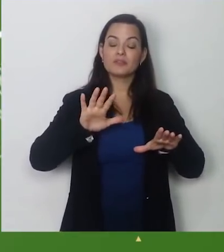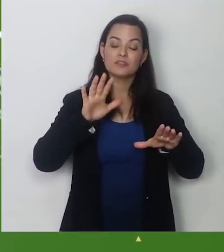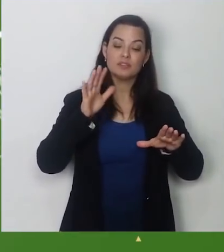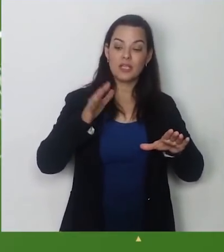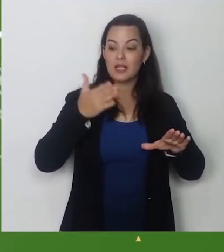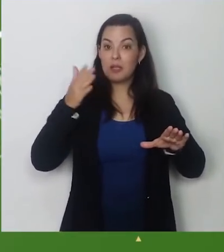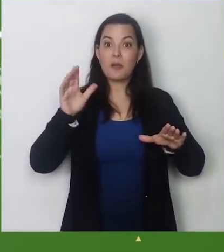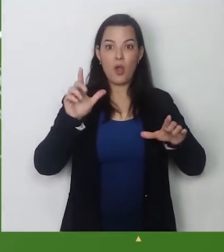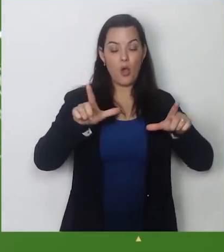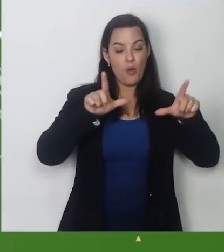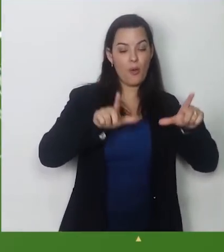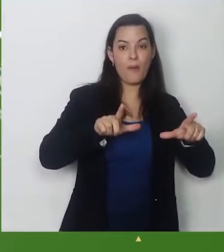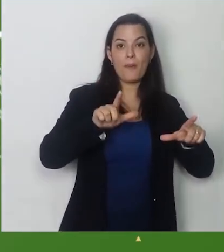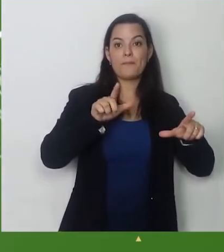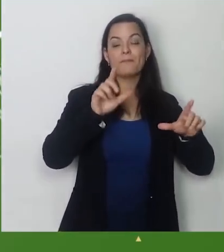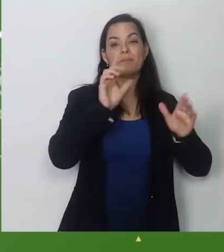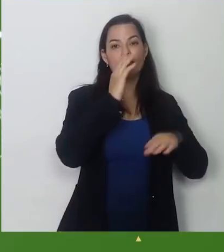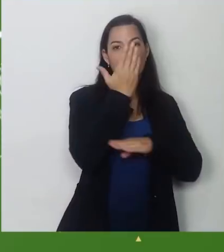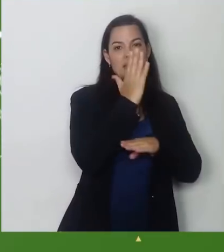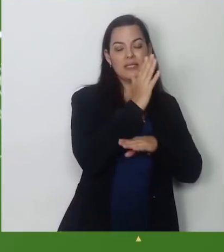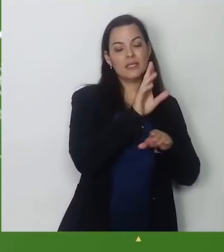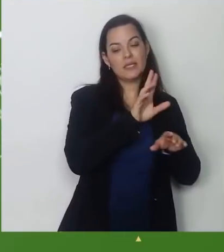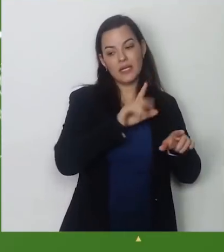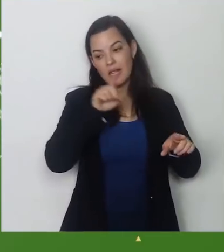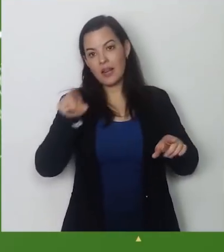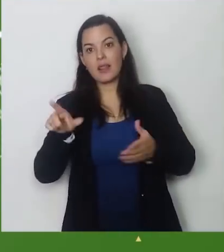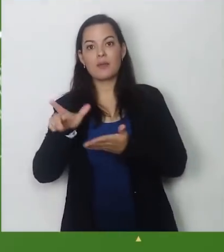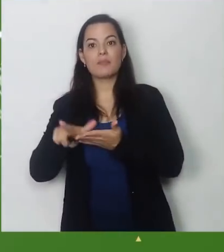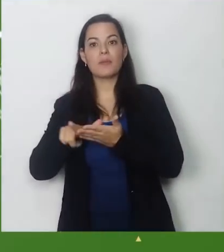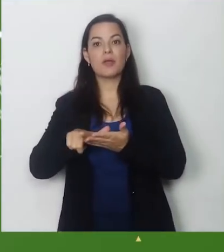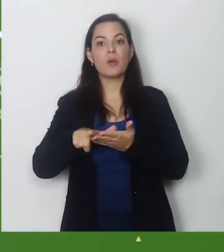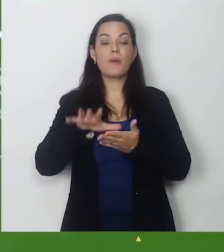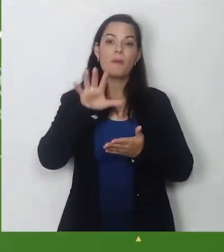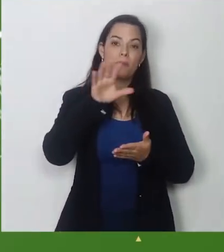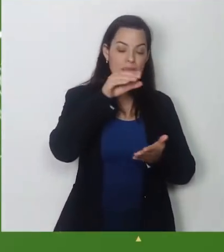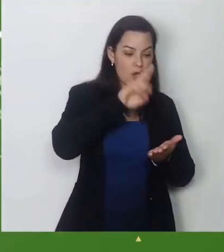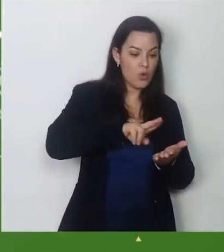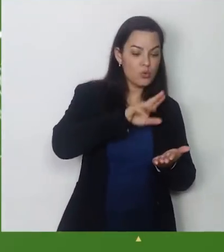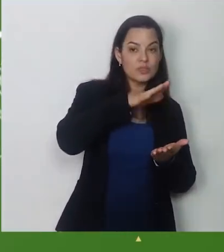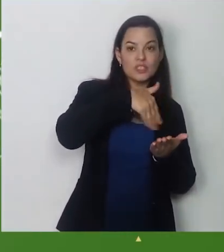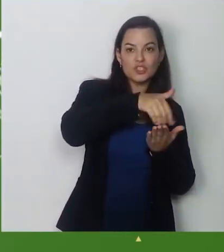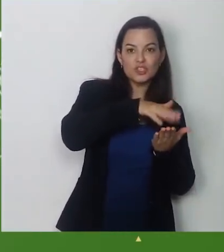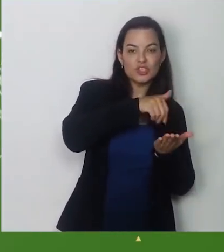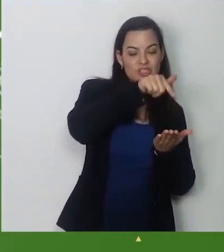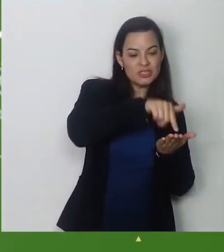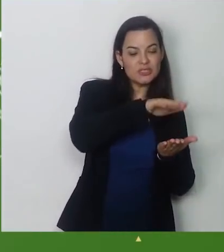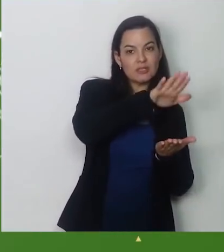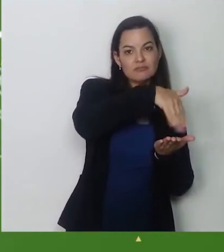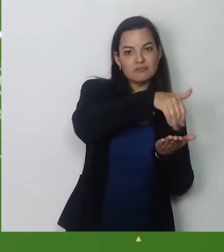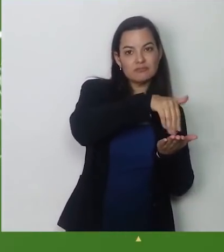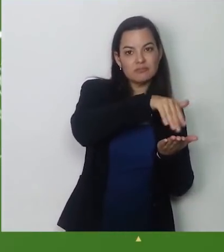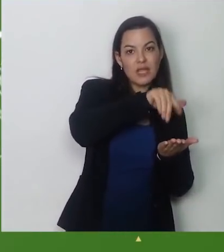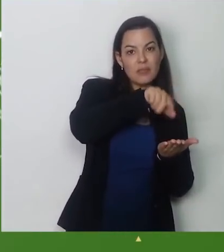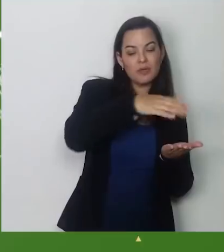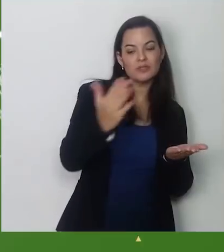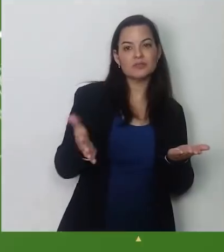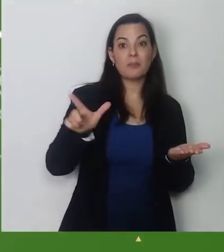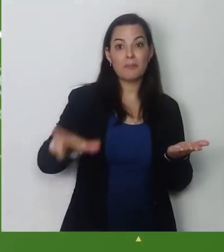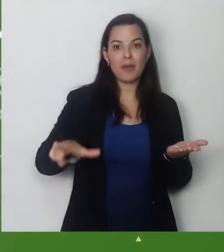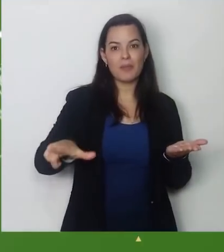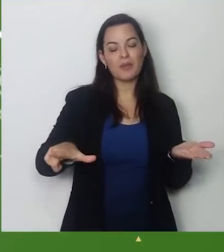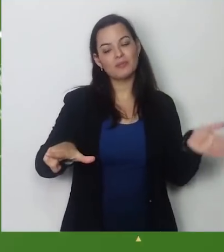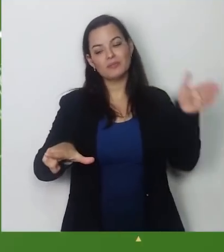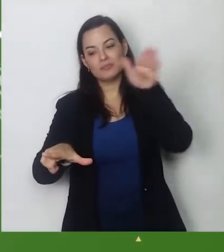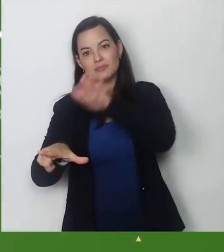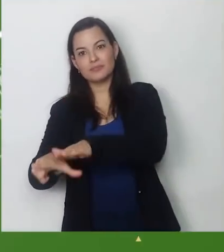outro suporte. É como se estivesse fazendo um carimbo. Então você faz o carimbo e passa isso para outra superfície